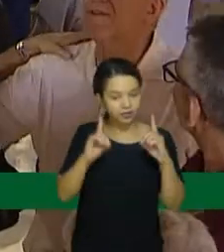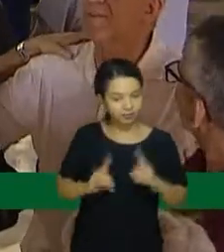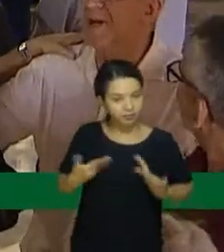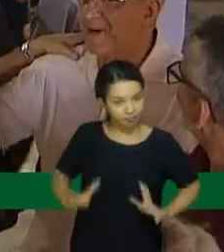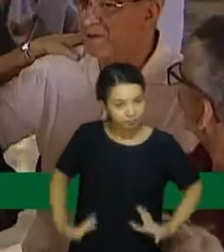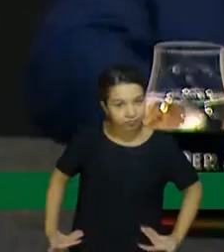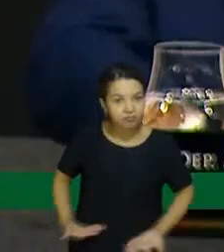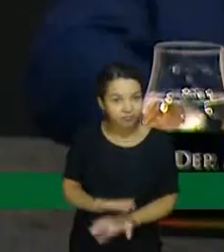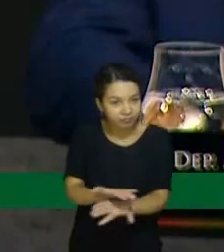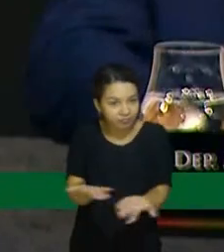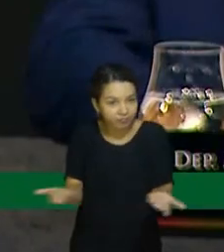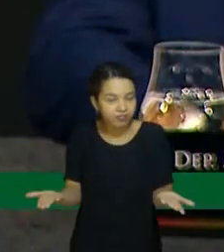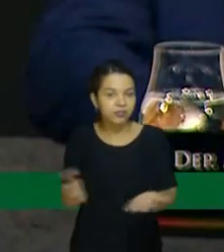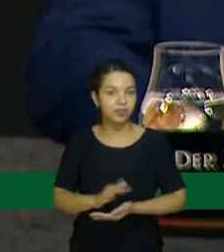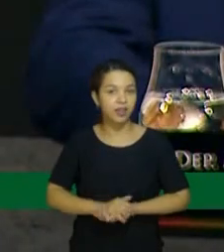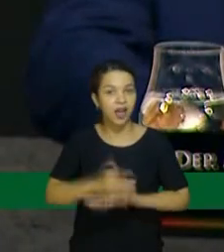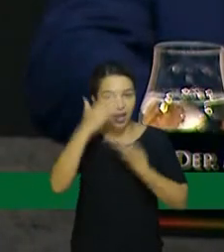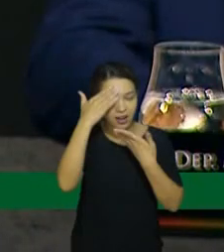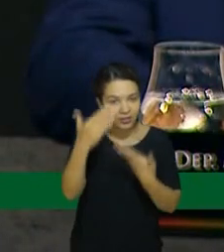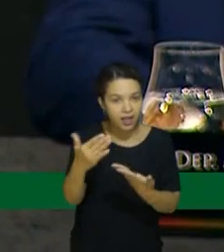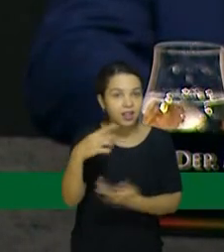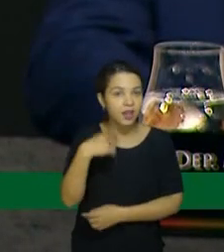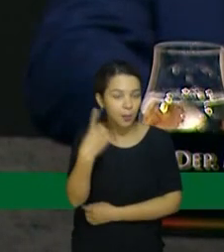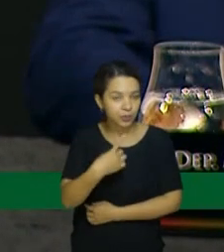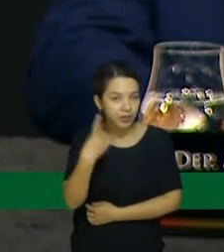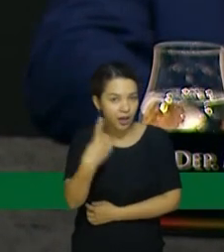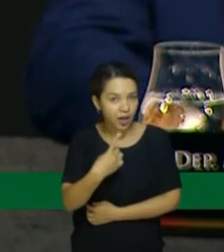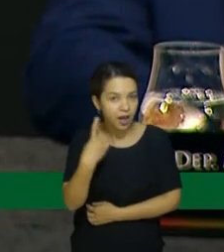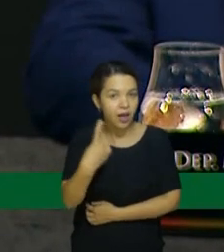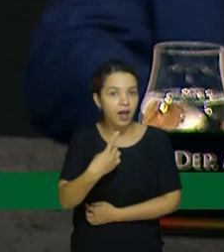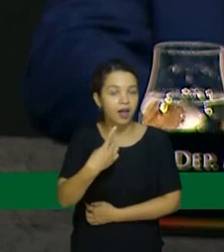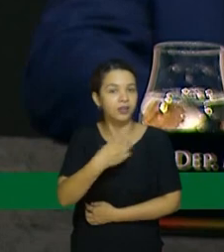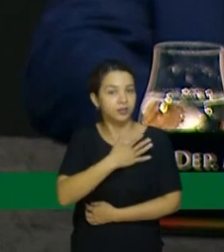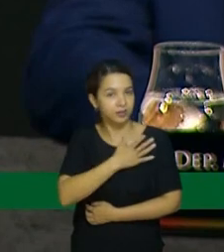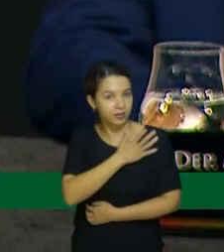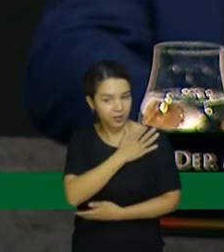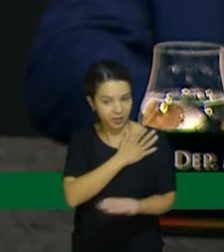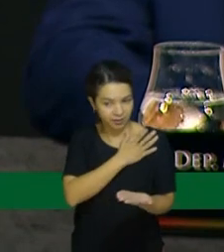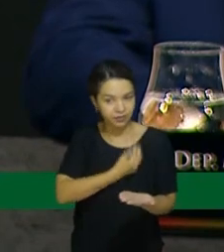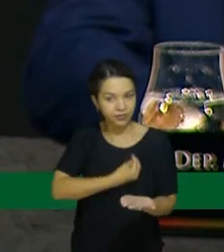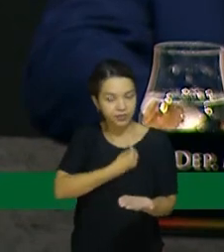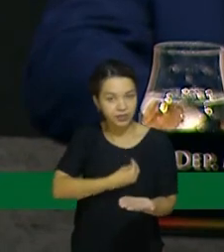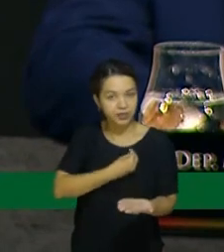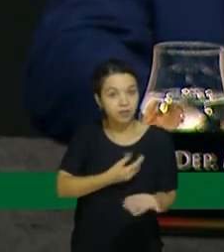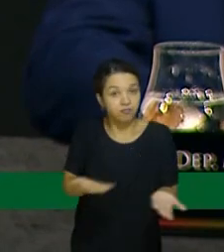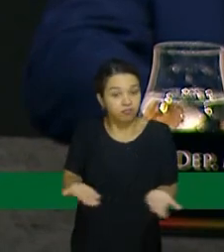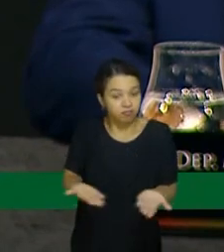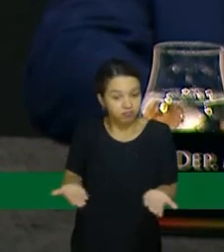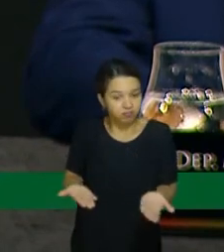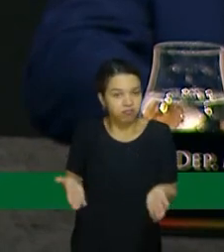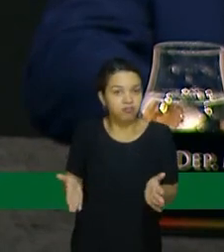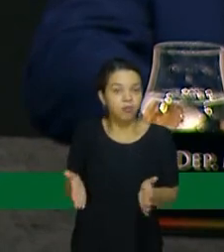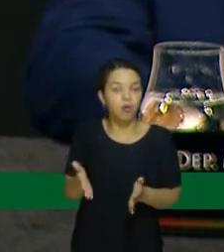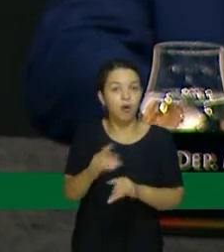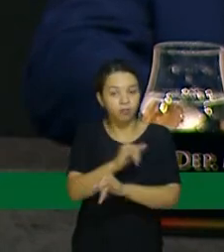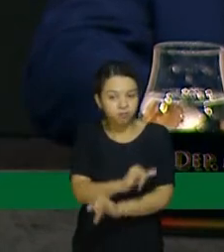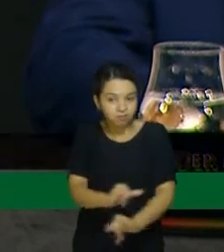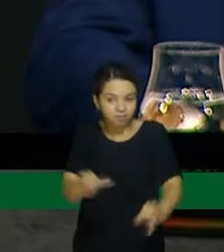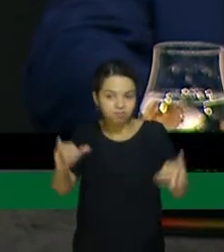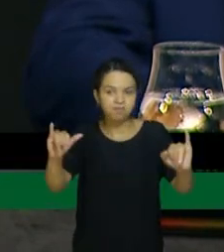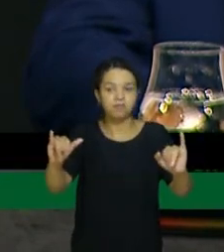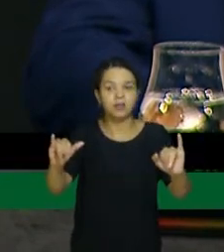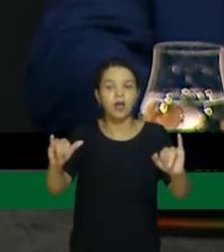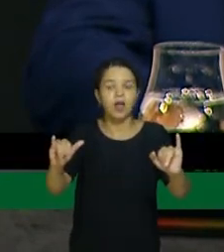Napoleão que está ali né e fazer desse momento um conhecimento rapidinho e também umas